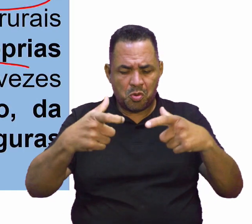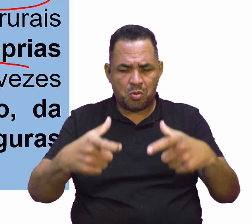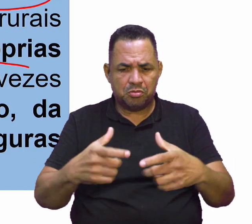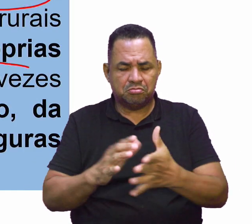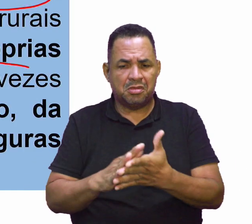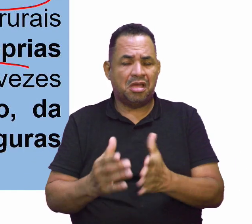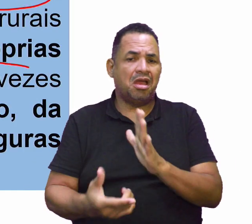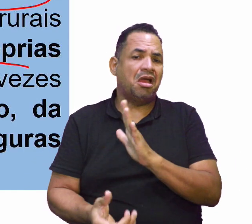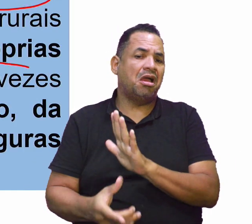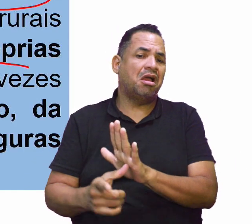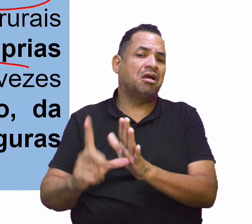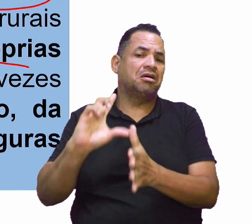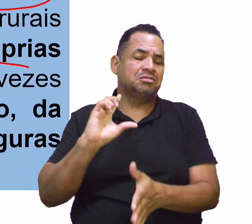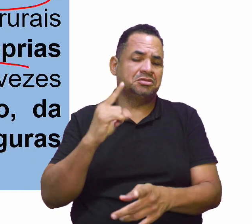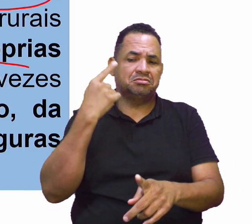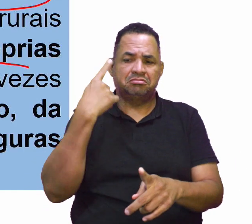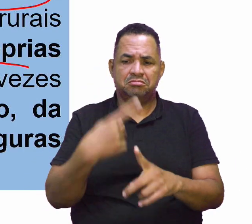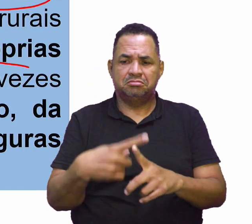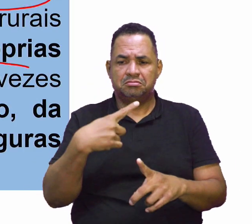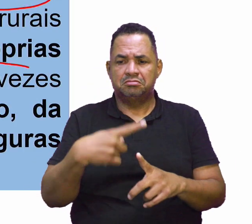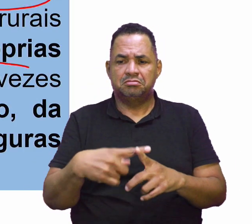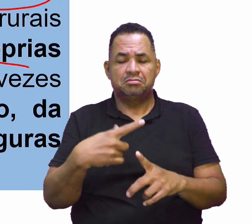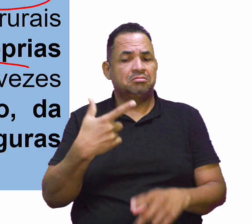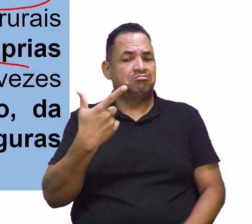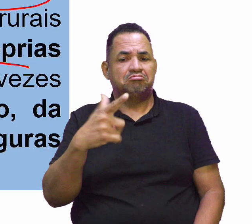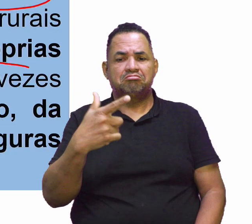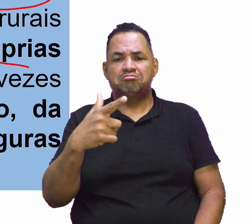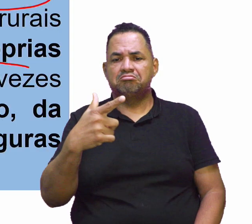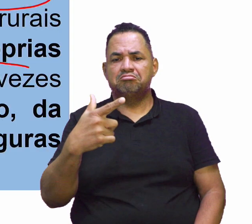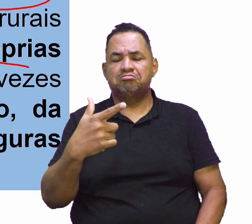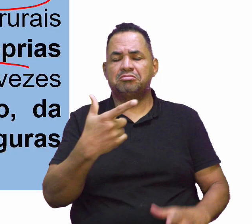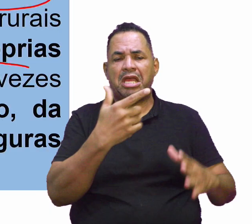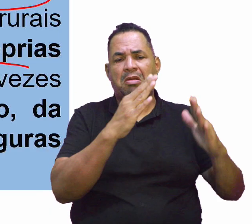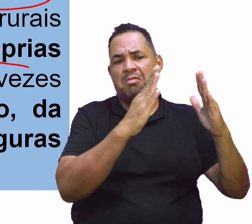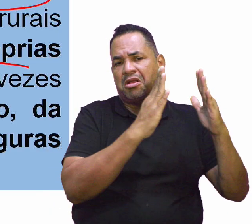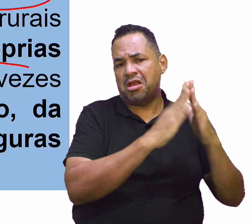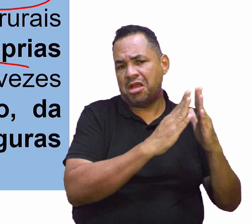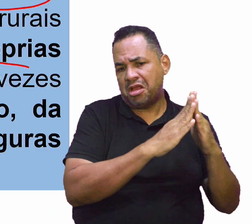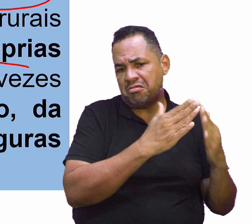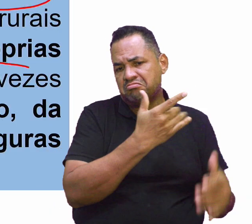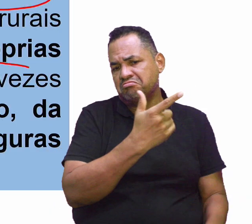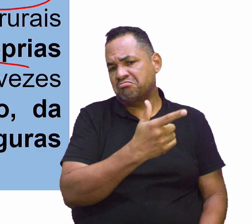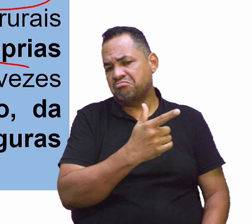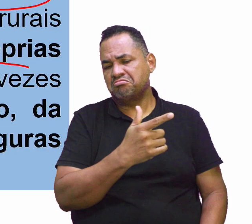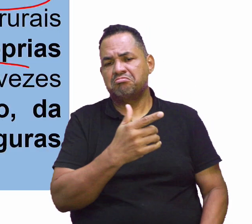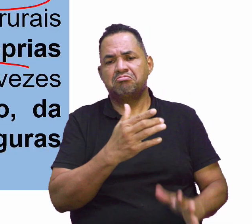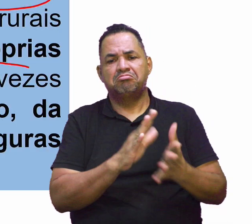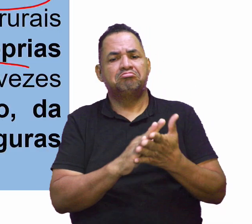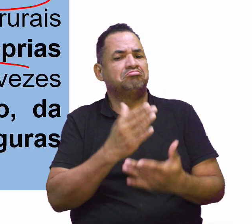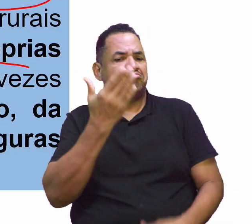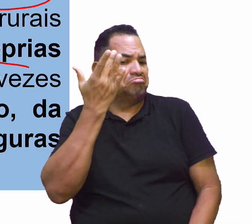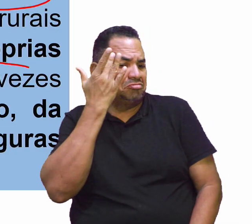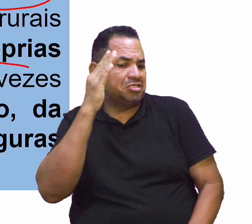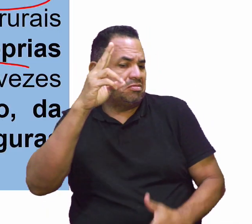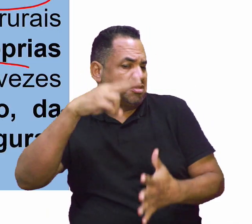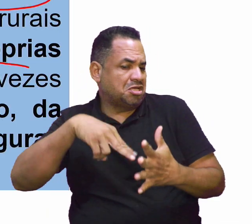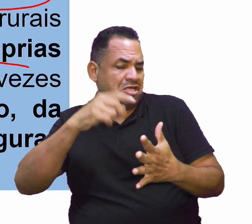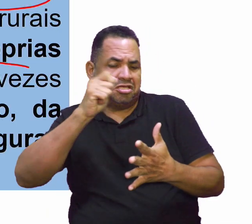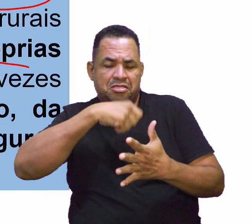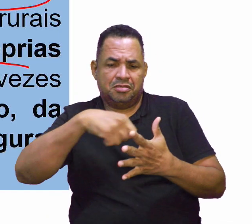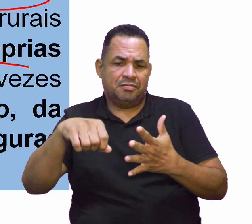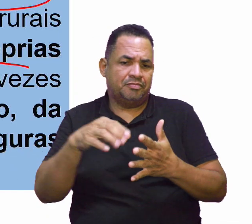escravo. Por quê? Porque ele não vai ter uma casa, ele é analfabeto, ele vai sofrer muito